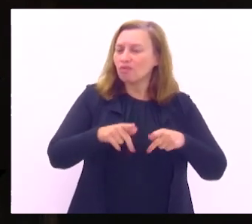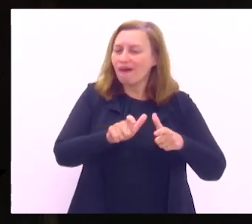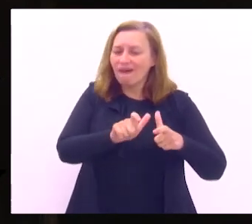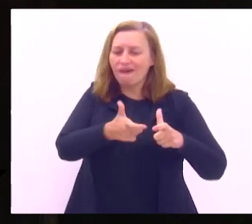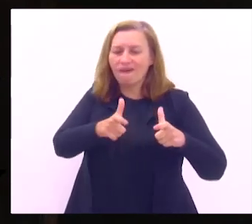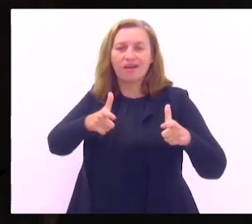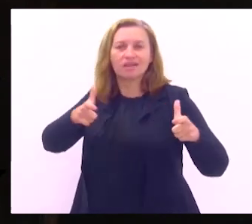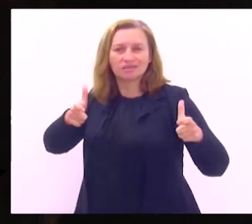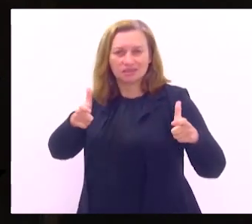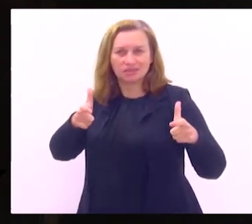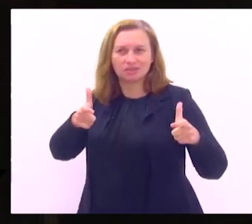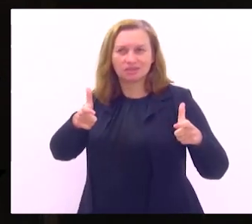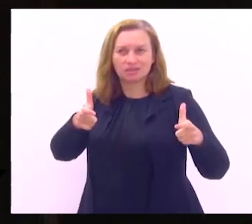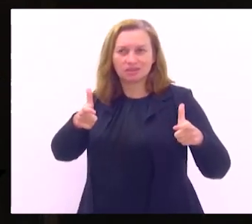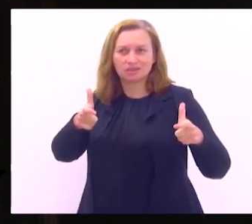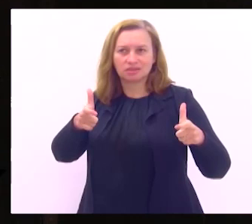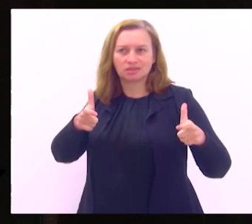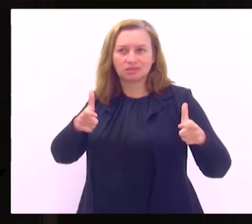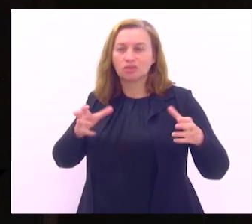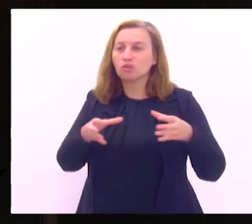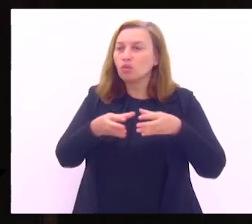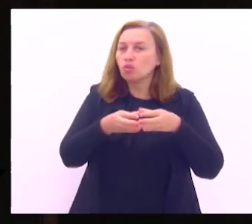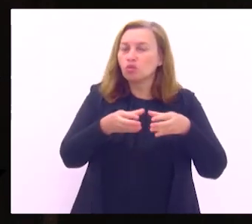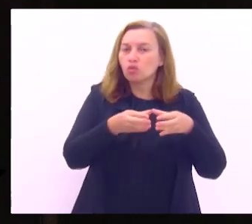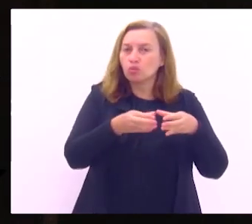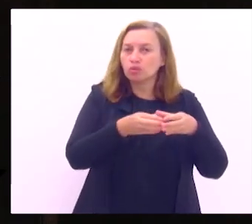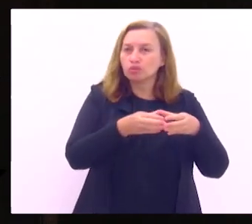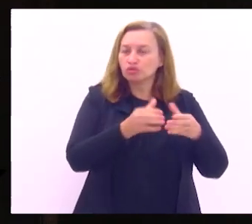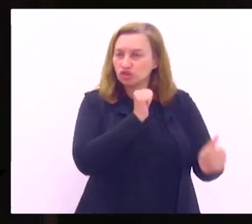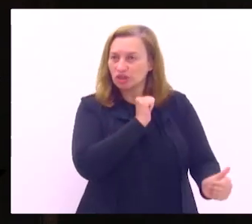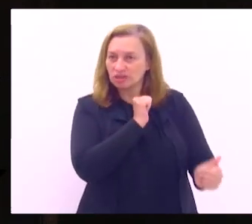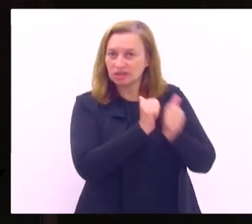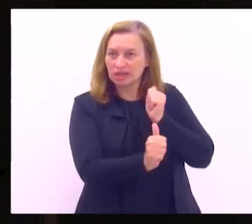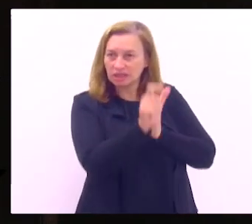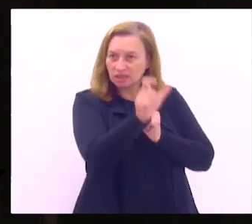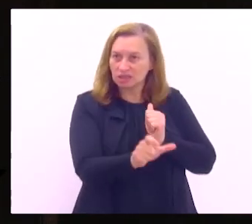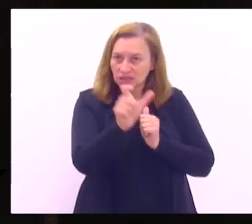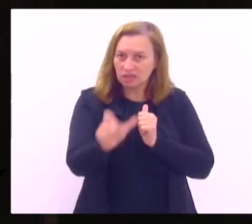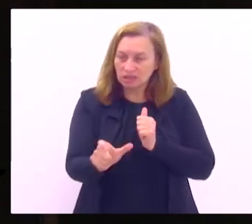imensurável. Não existem medidas.